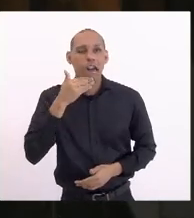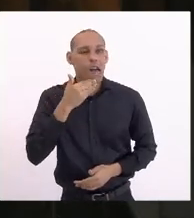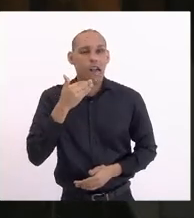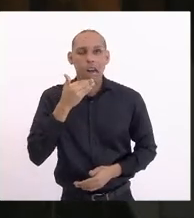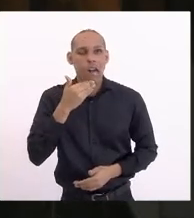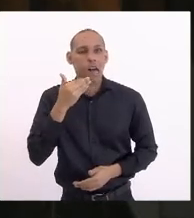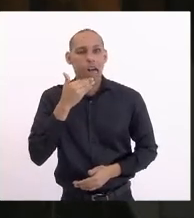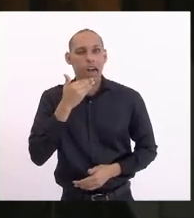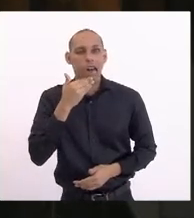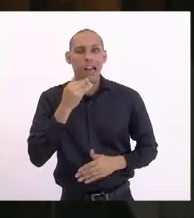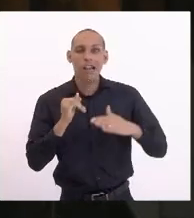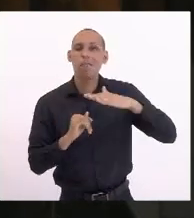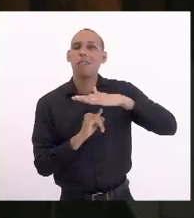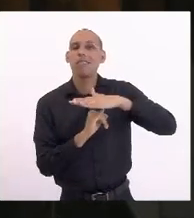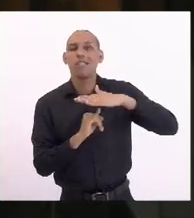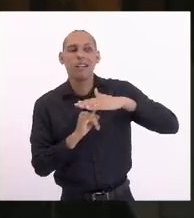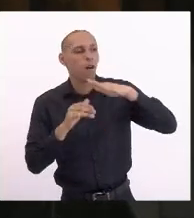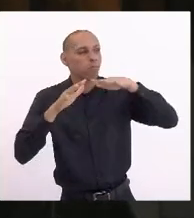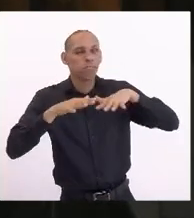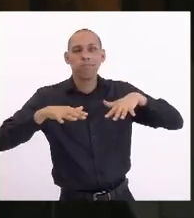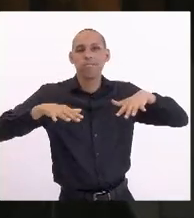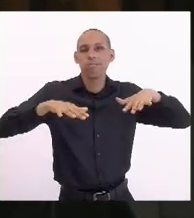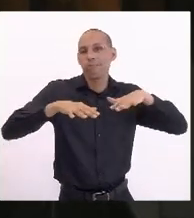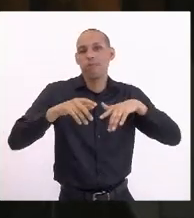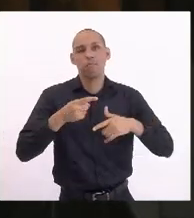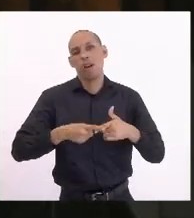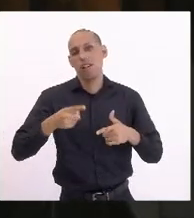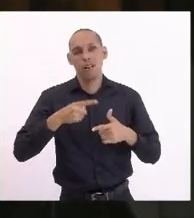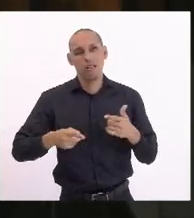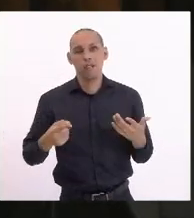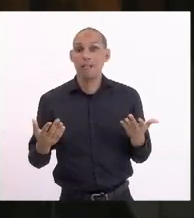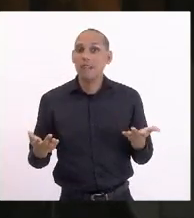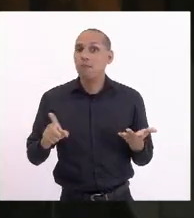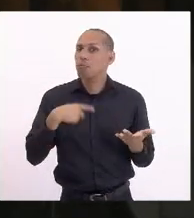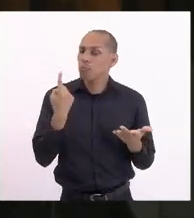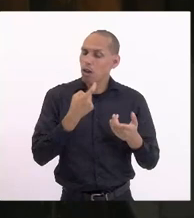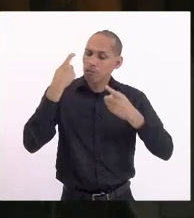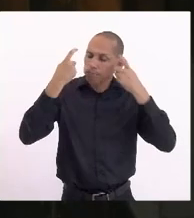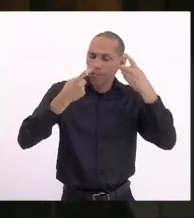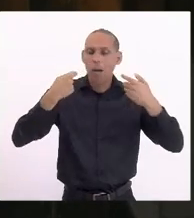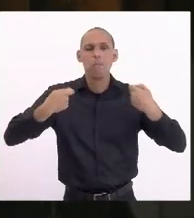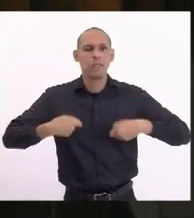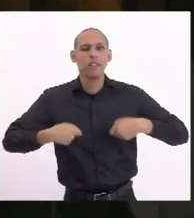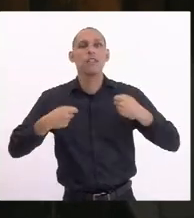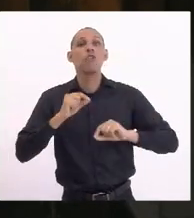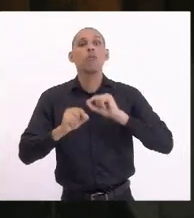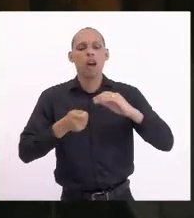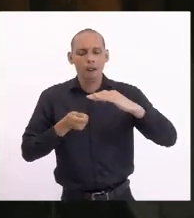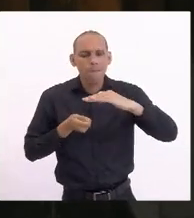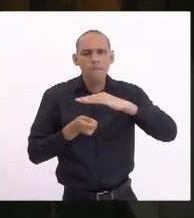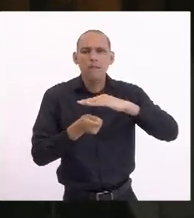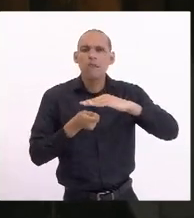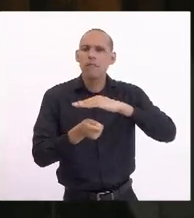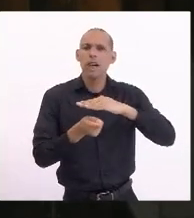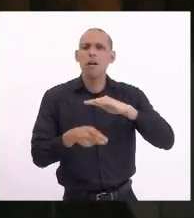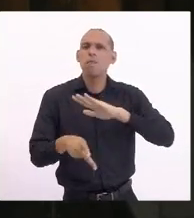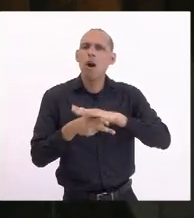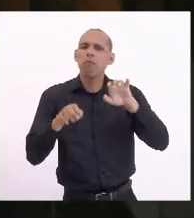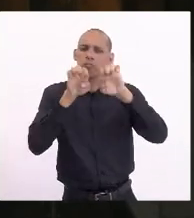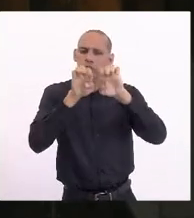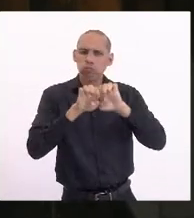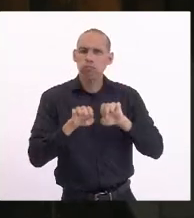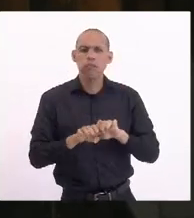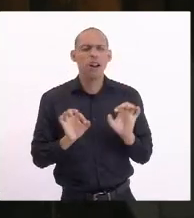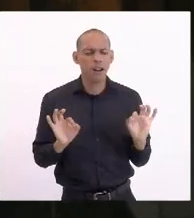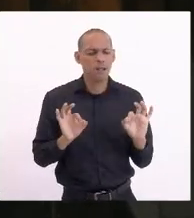institucional. Né? Então, a gente tem que ter essa preocupação, deputada, com investimentos estruturantes. E, para